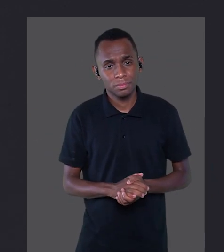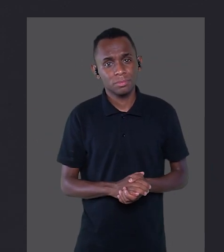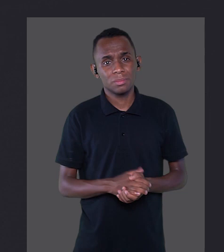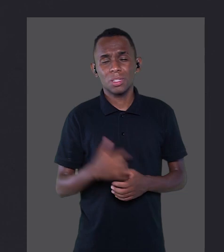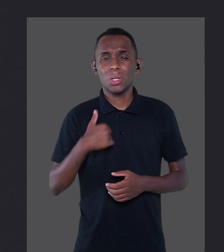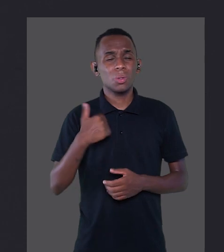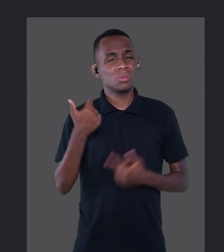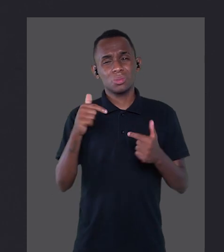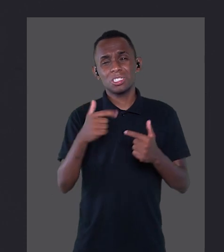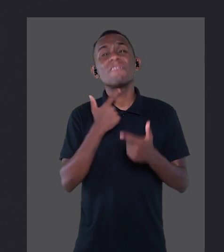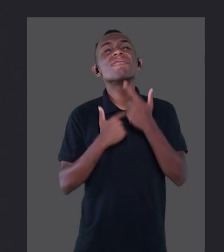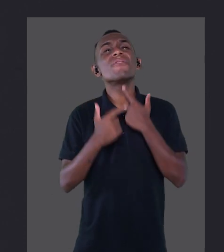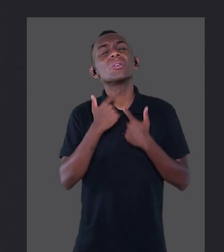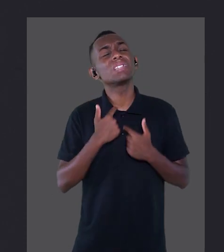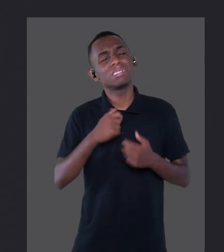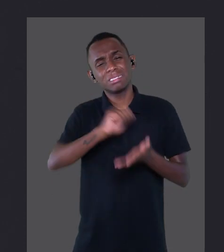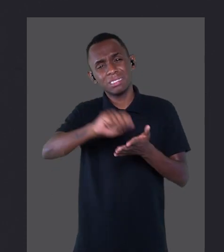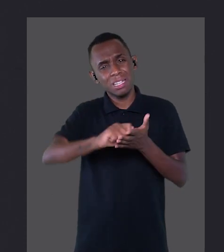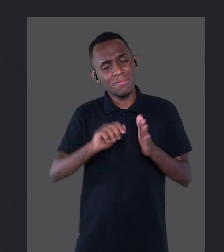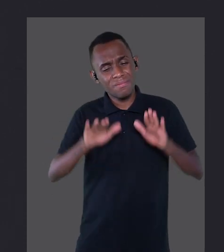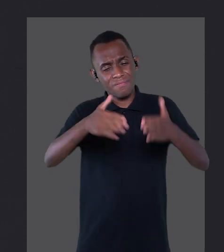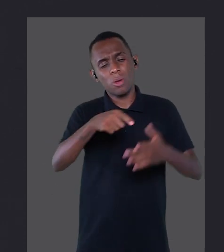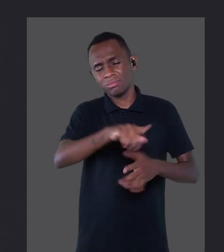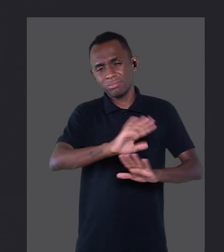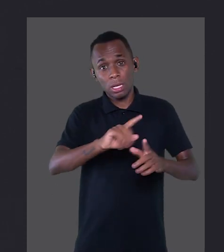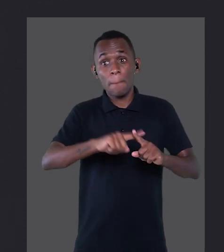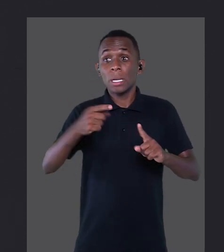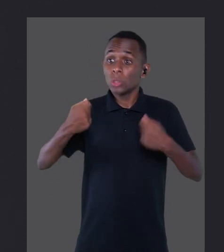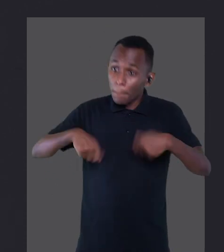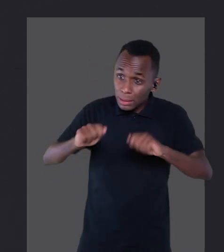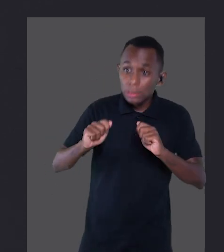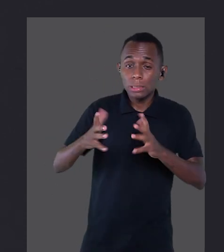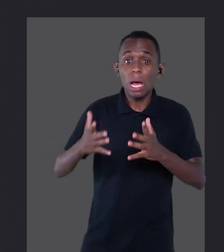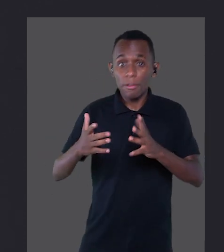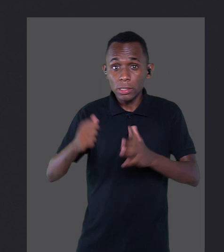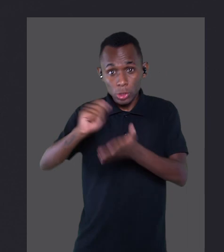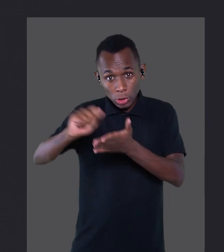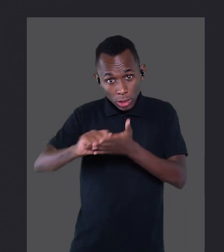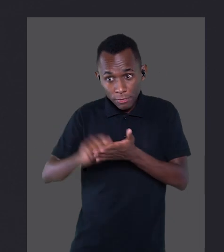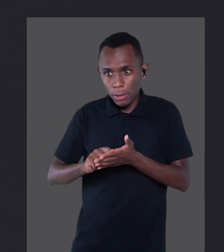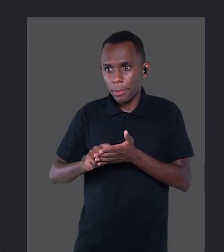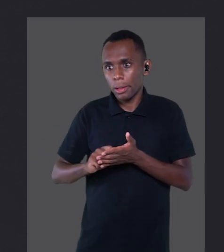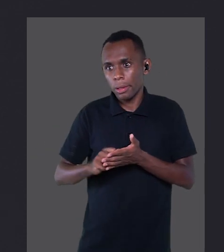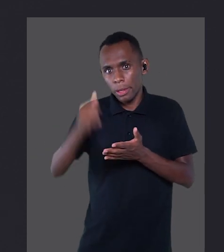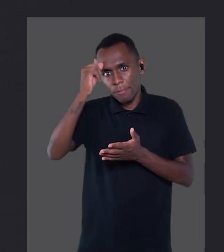Eu não tinha mais vontade de escrever nada daquilo. E, no entanto, eu precisava escrever, até como terapia ocupacional, para não ficar